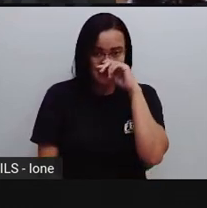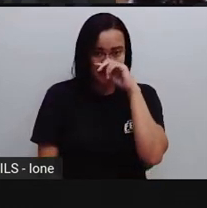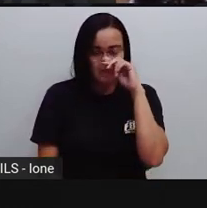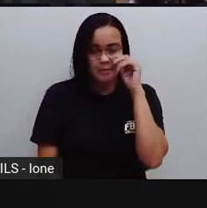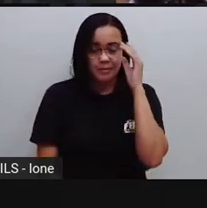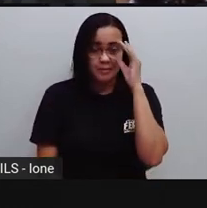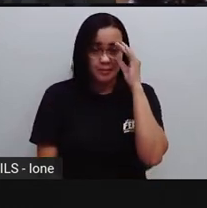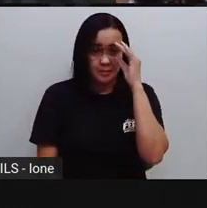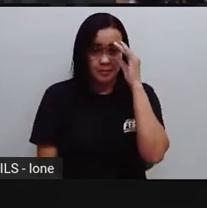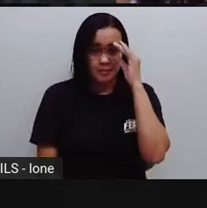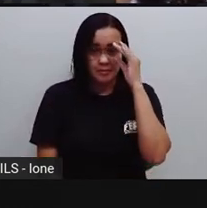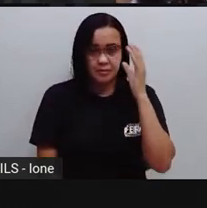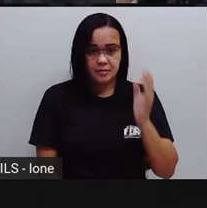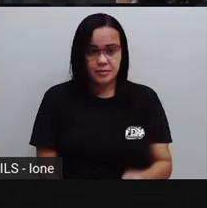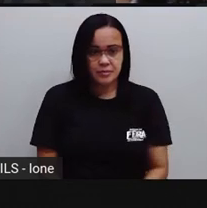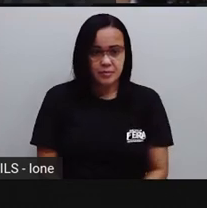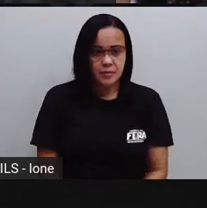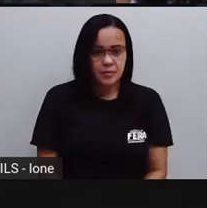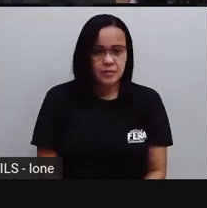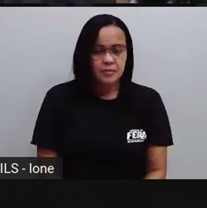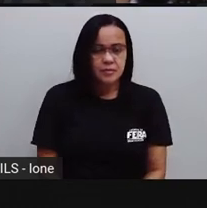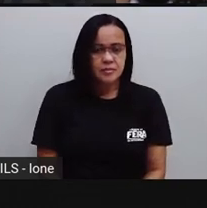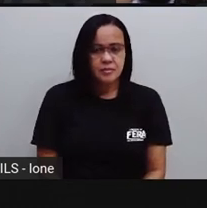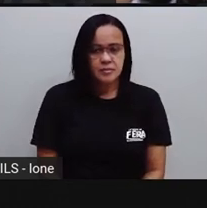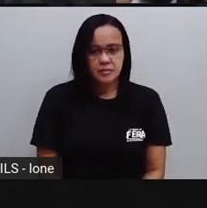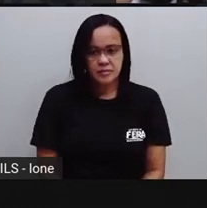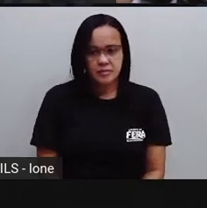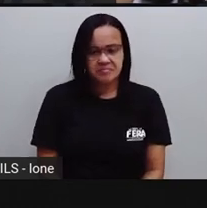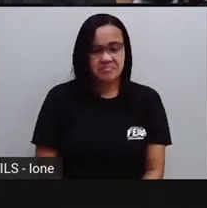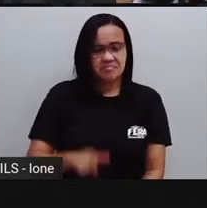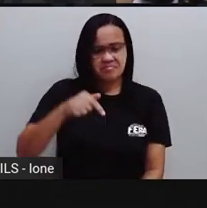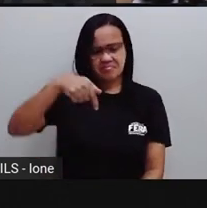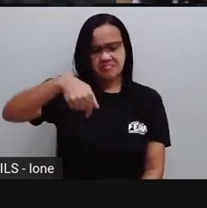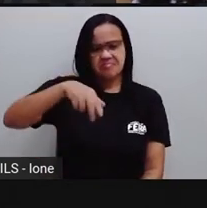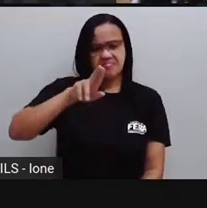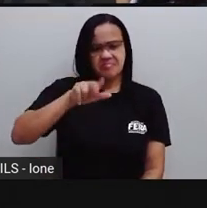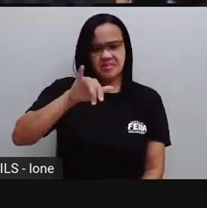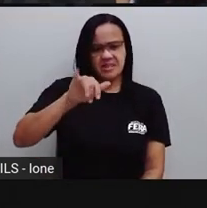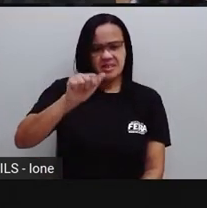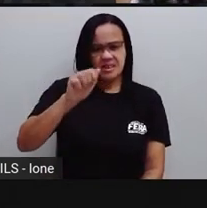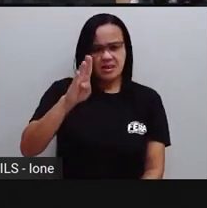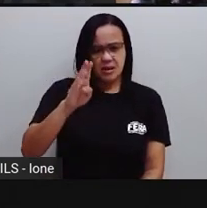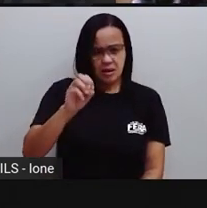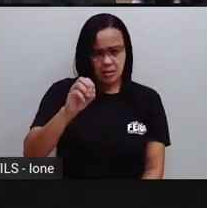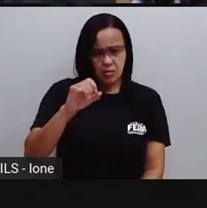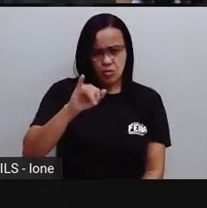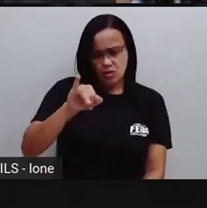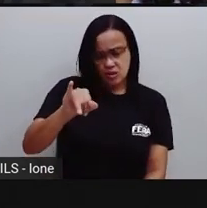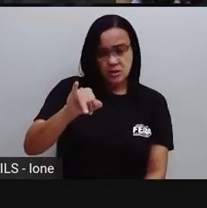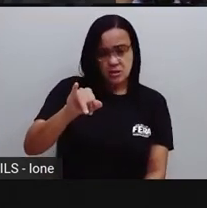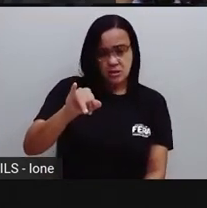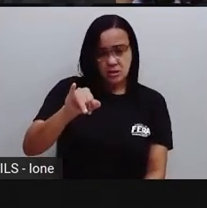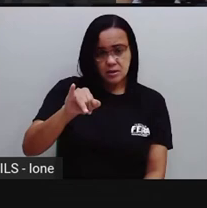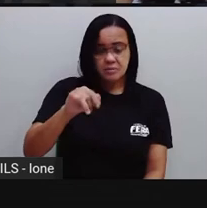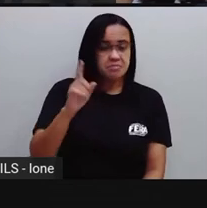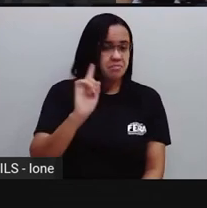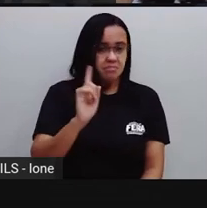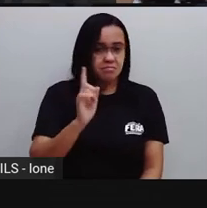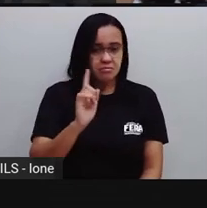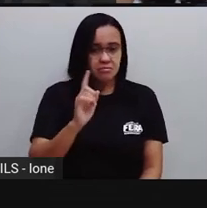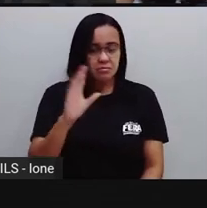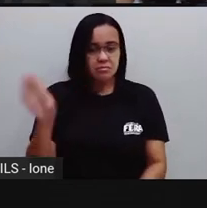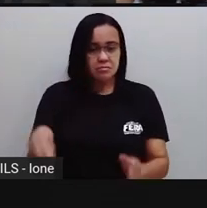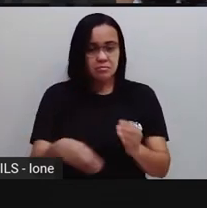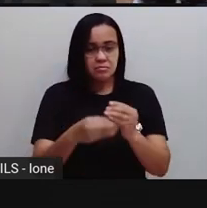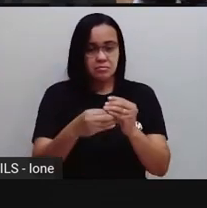tio arrumou a sua macula e no quiabo and não falar com i não quando você usar